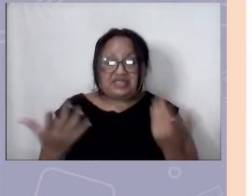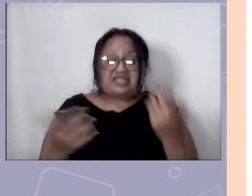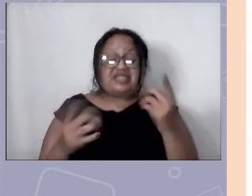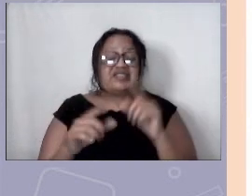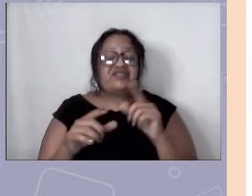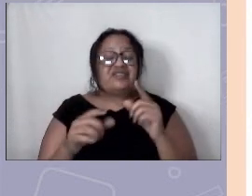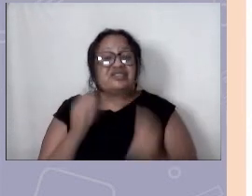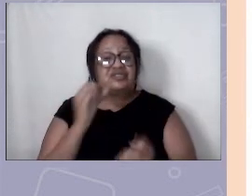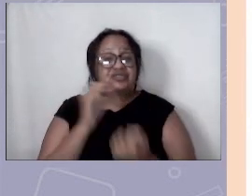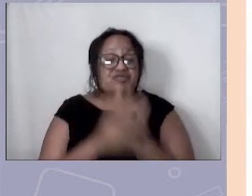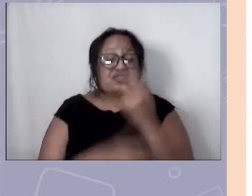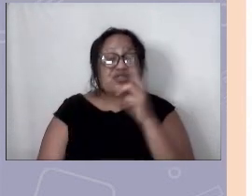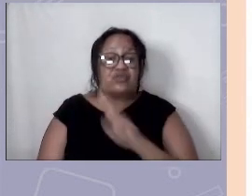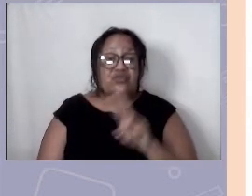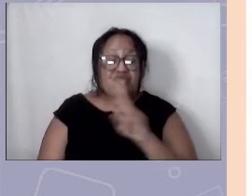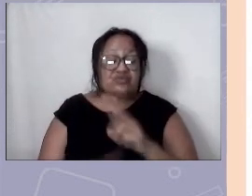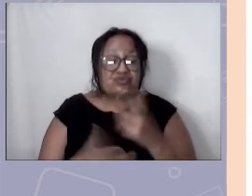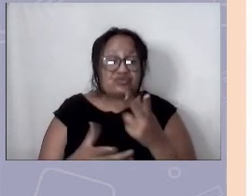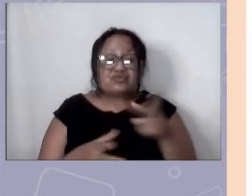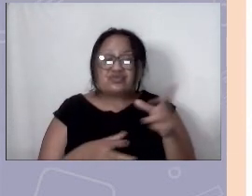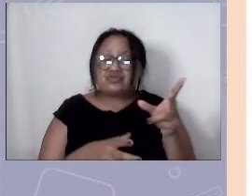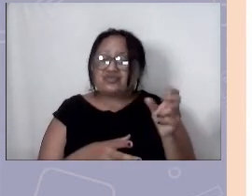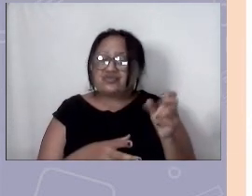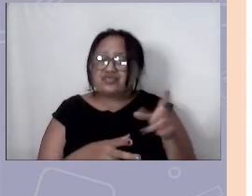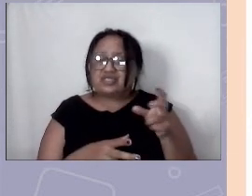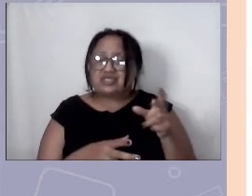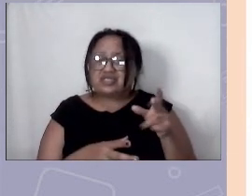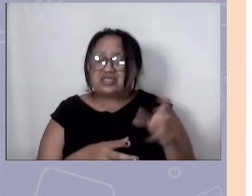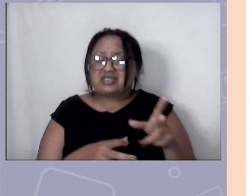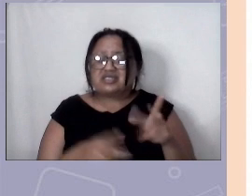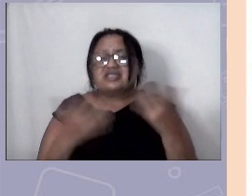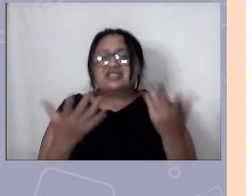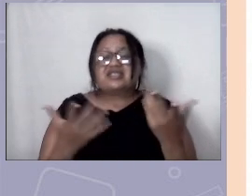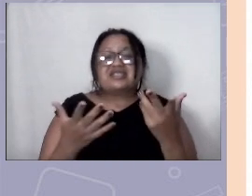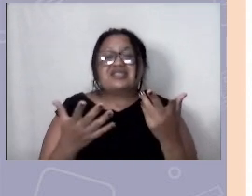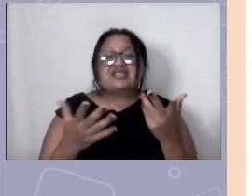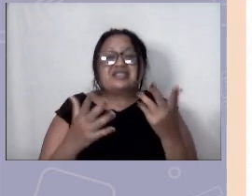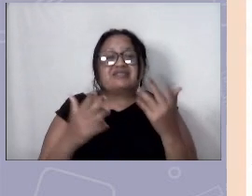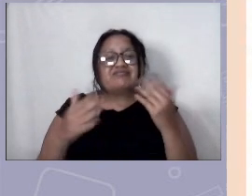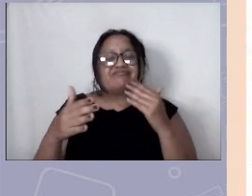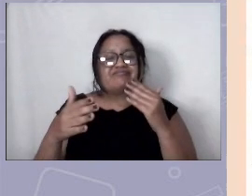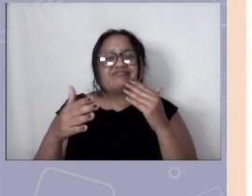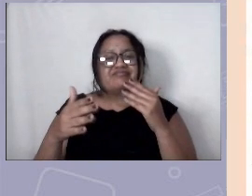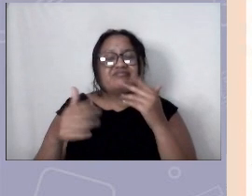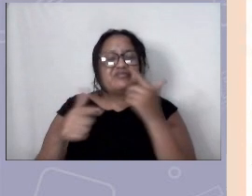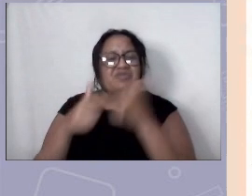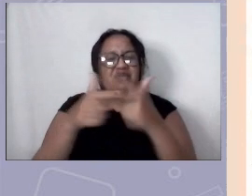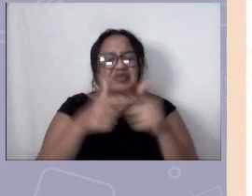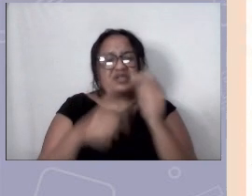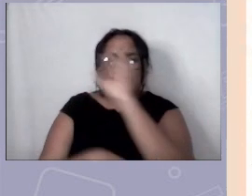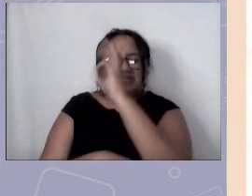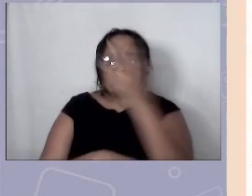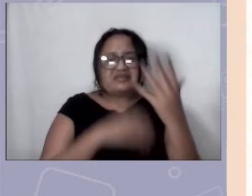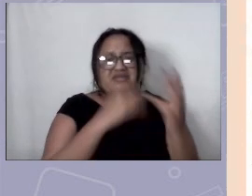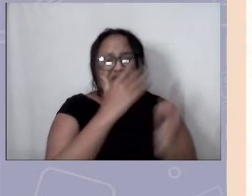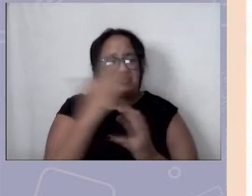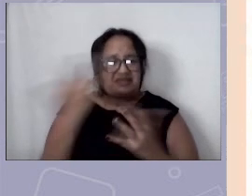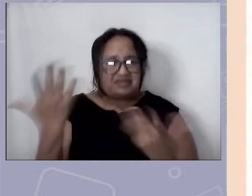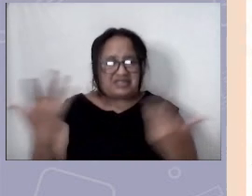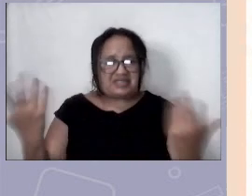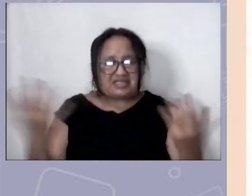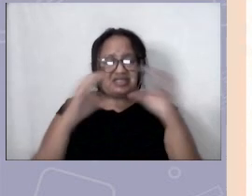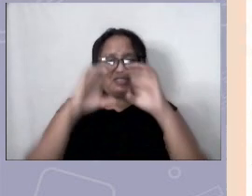o uso desses agrotóxicos vai gerar uma série de impactos ambientais e uma delas é justamente essa redução dos ecossistemas